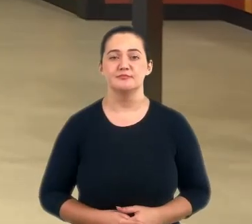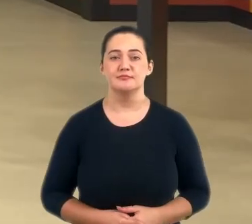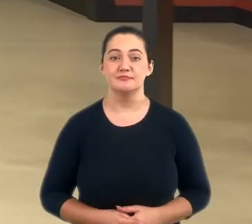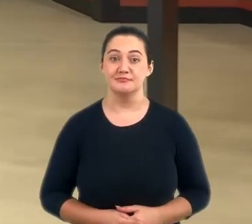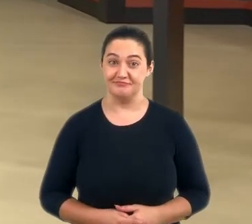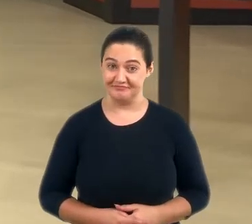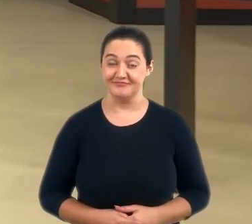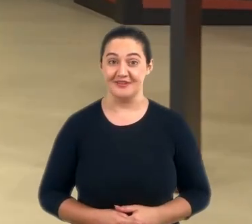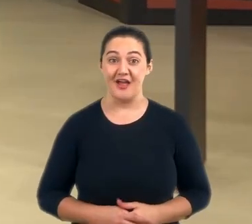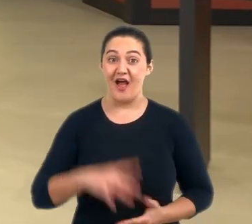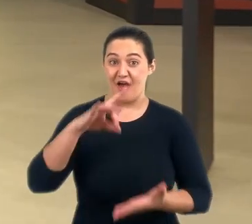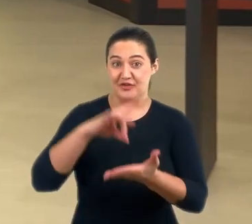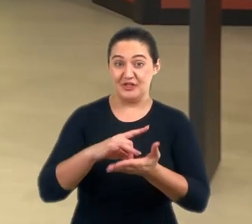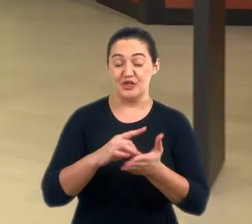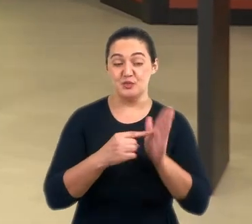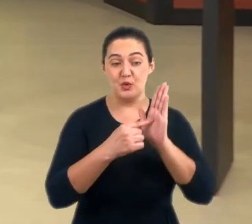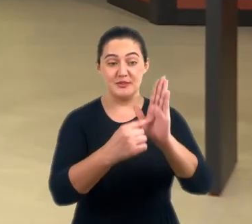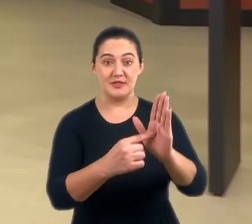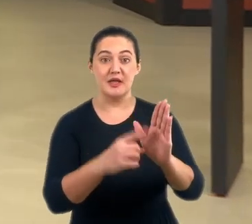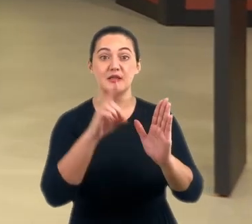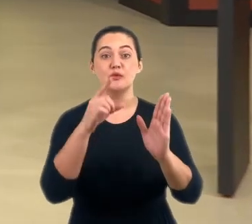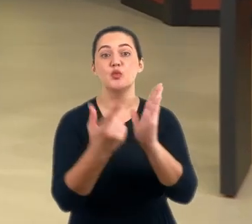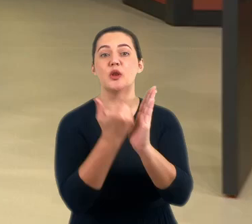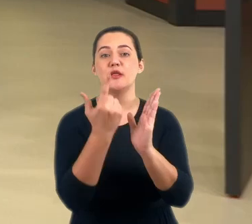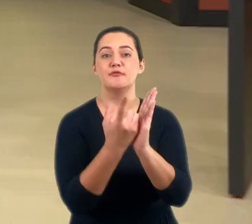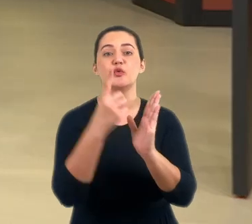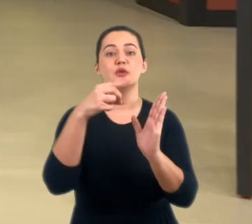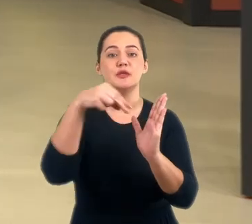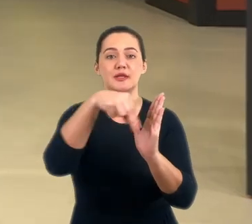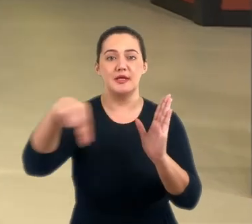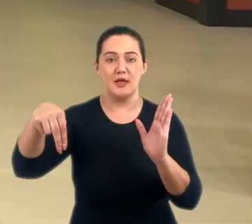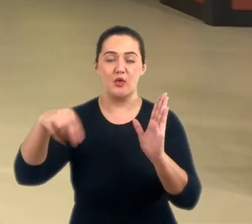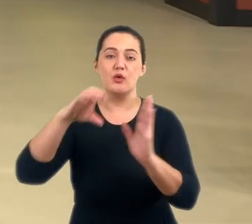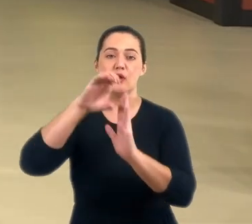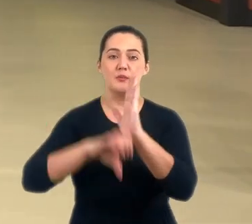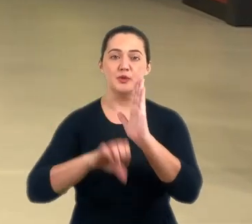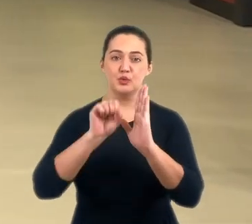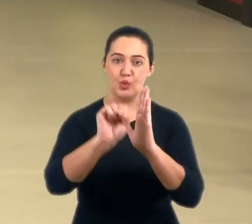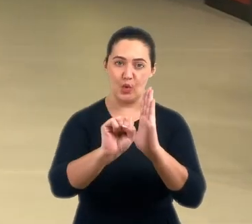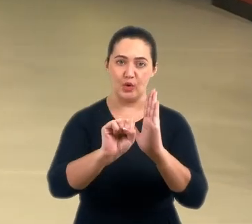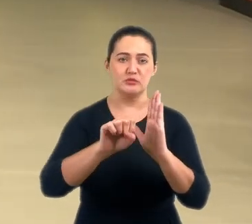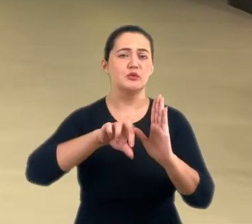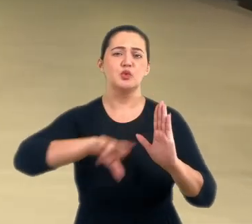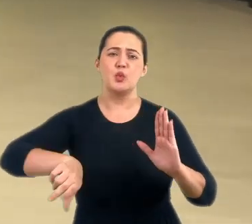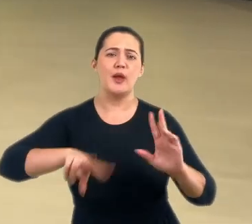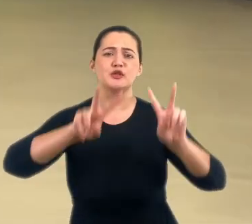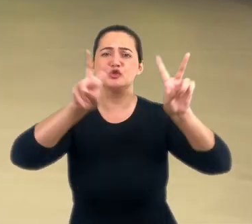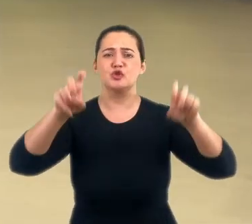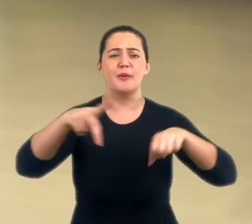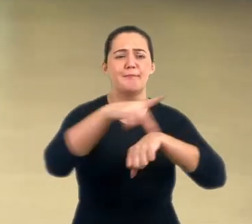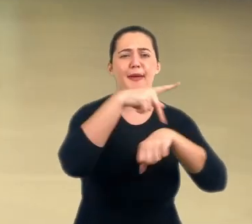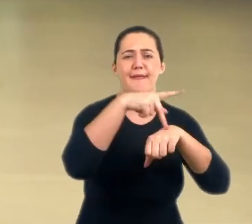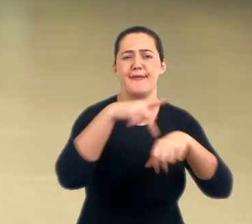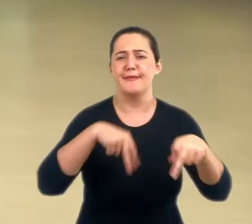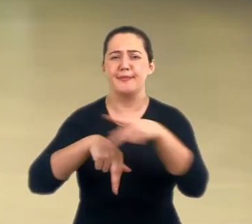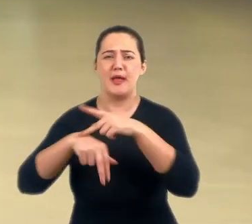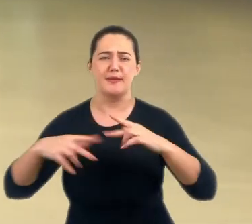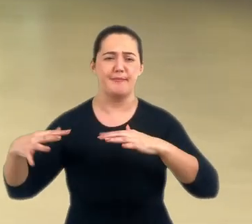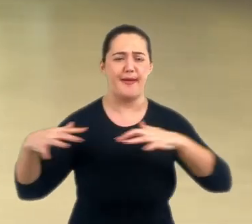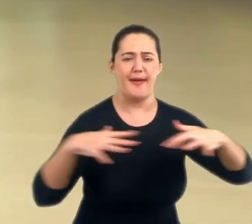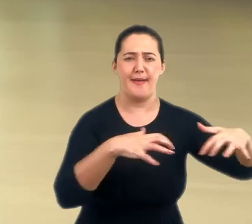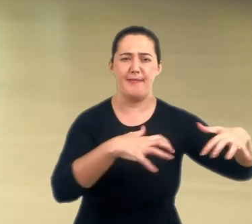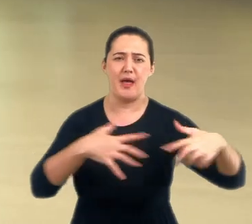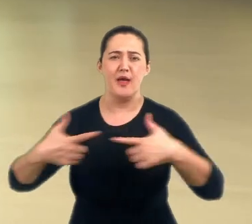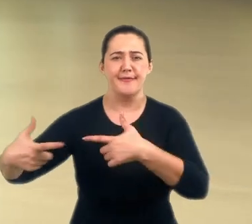As verdades importantes mostradas em Daniel capítulo 8 não são, como eu falei no programa anterior, sobre alguma batalha humana